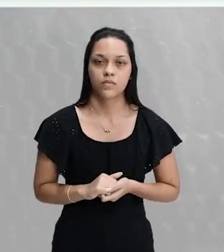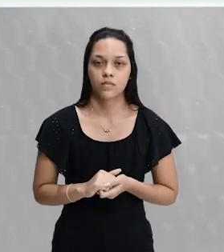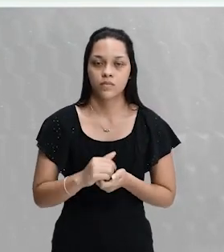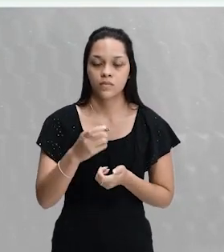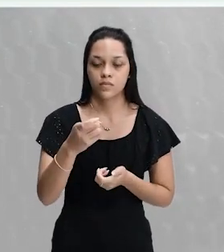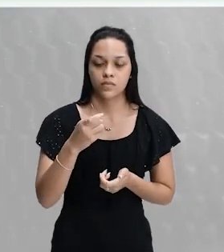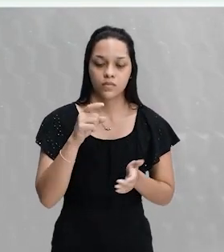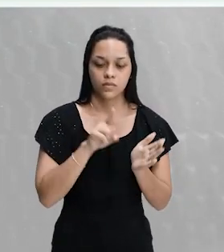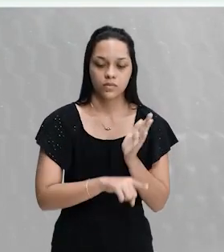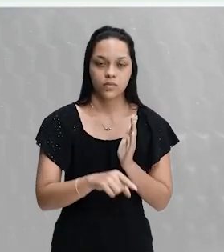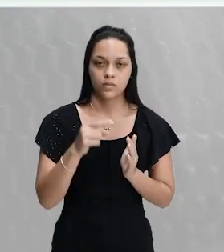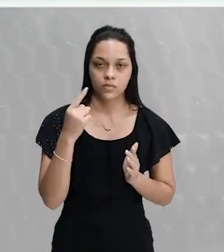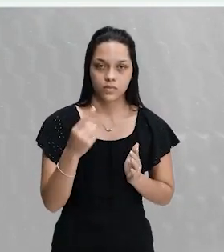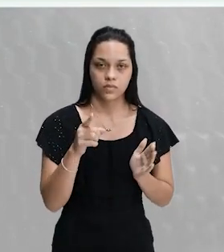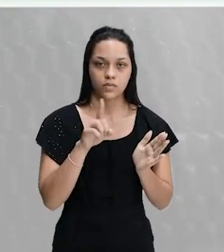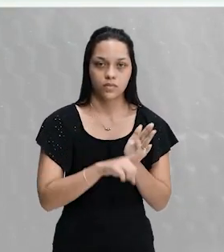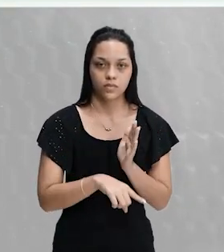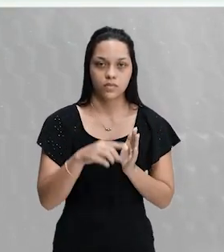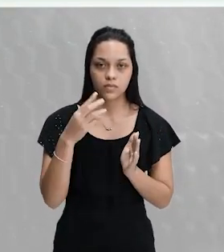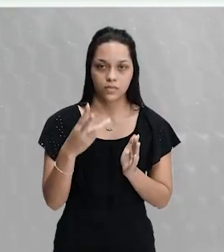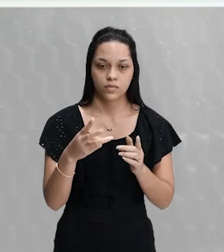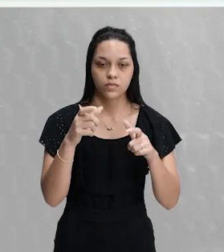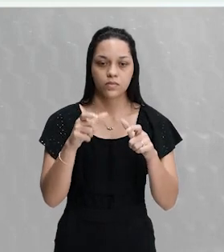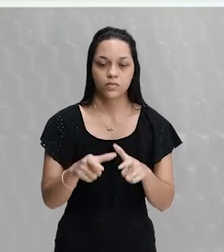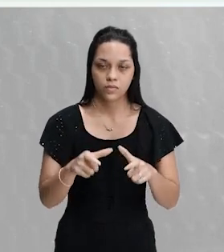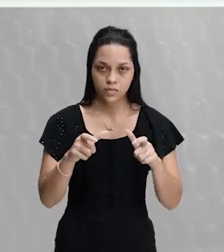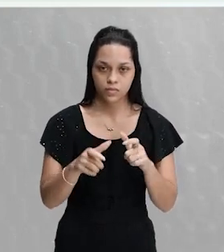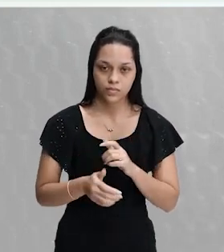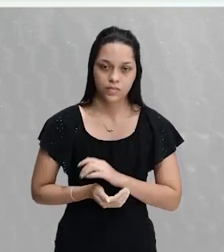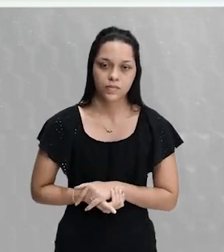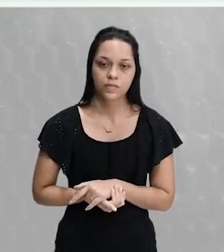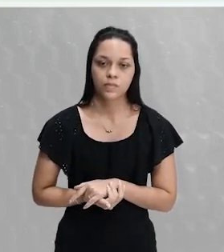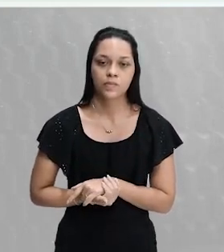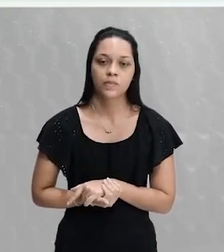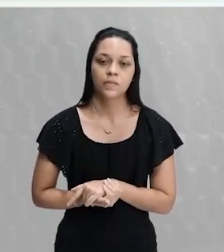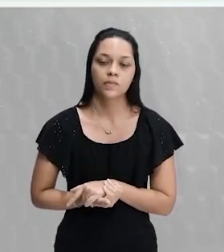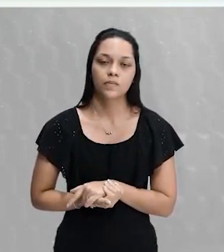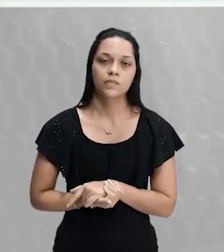menos 1 e o y é menos 3. Vamos localizar esse ponto.